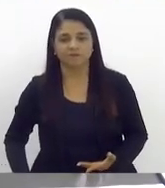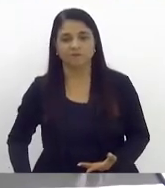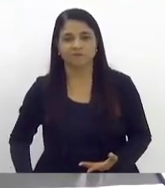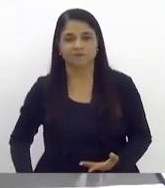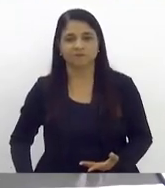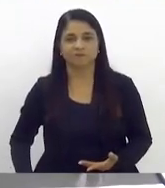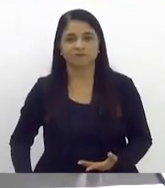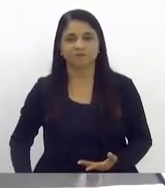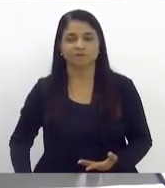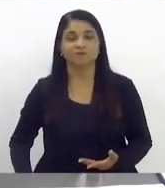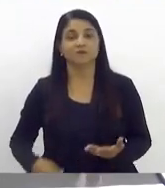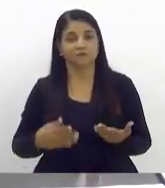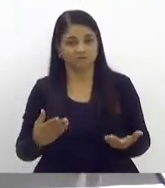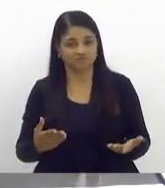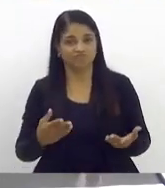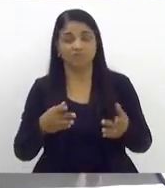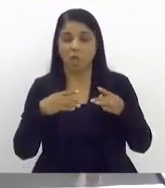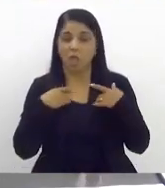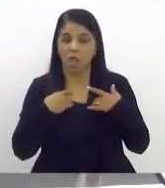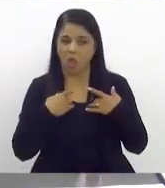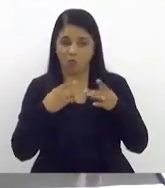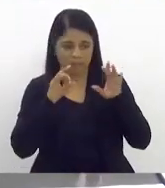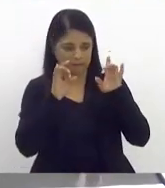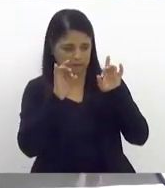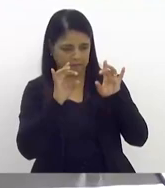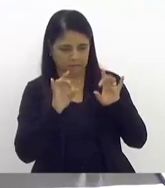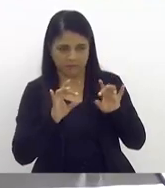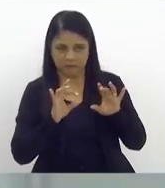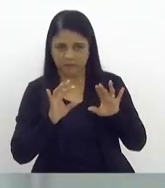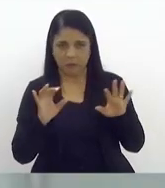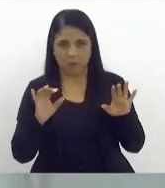apesar de não ser um especialista